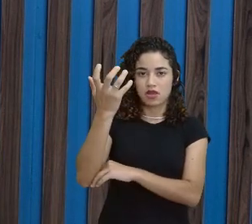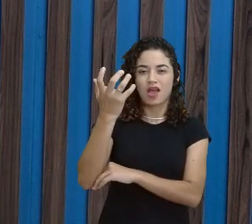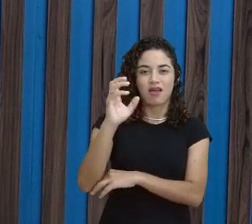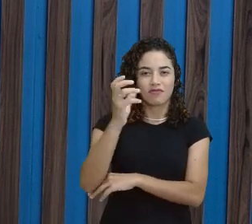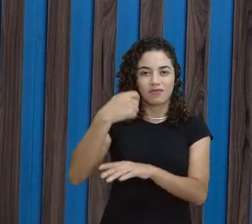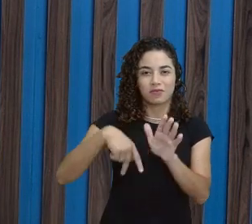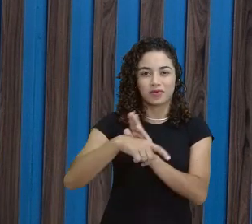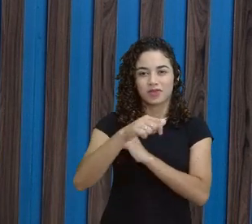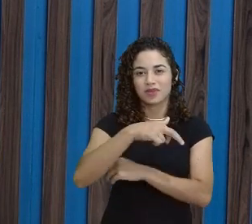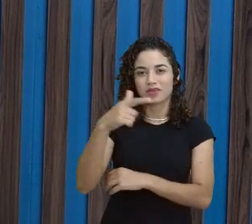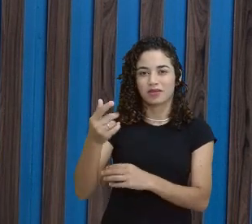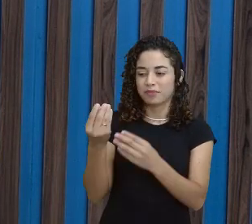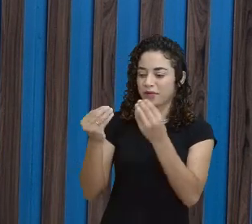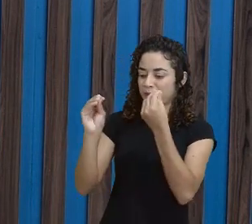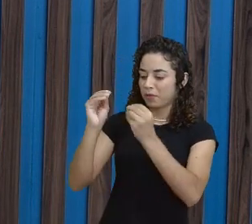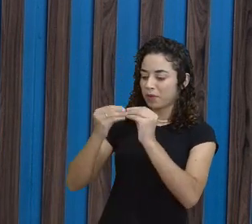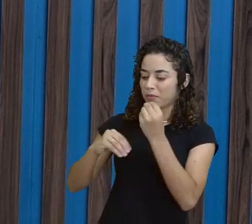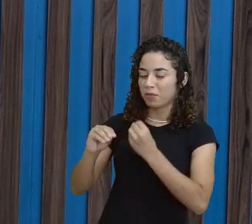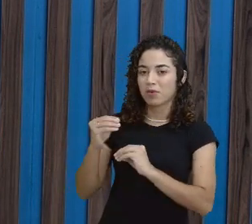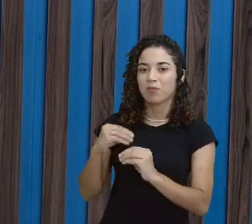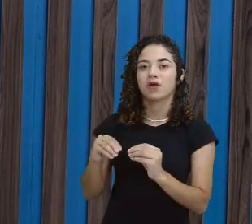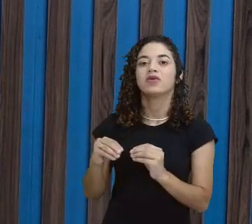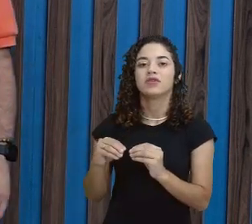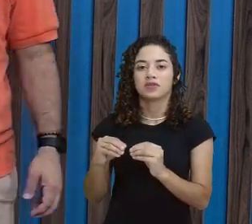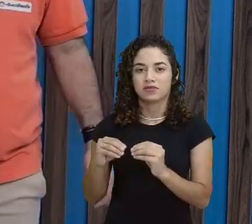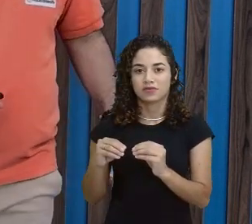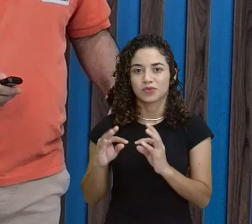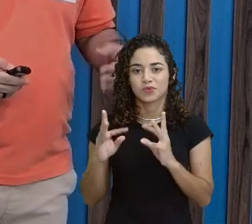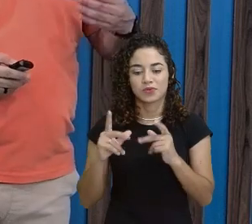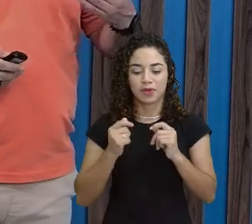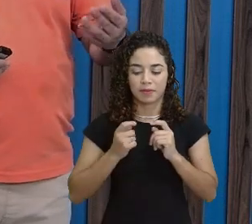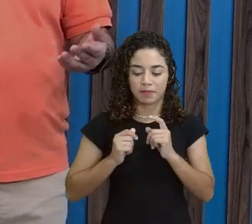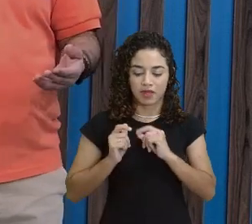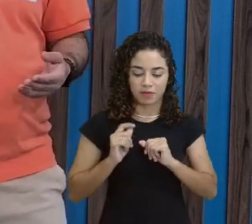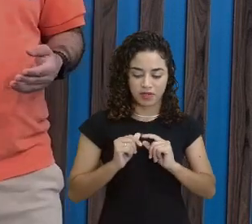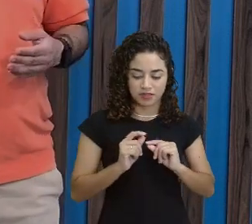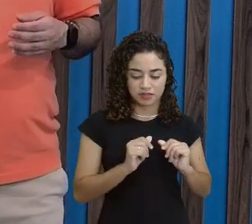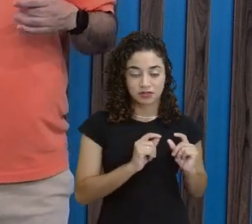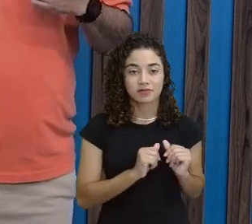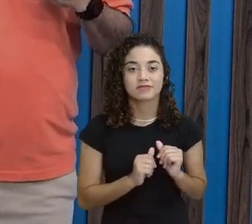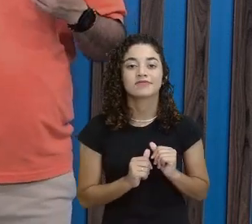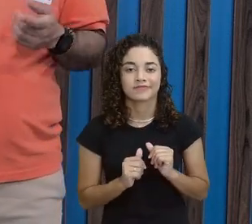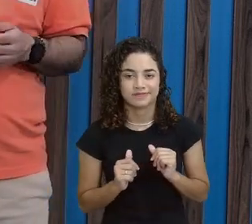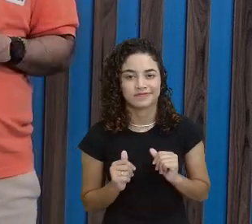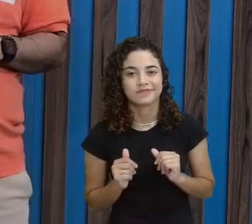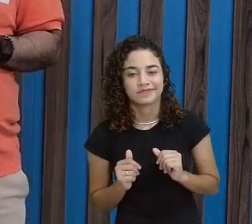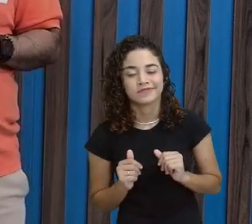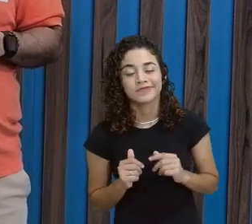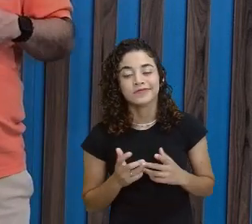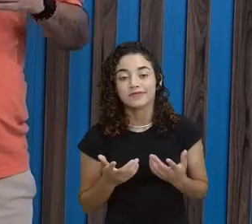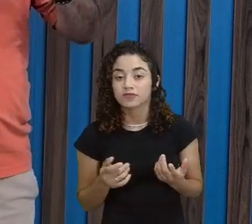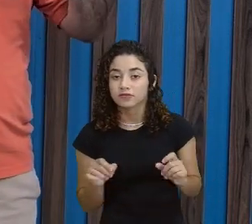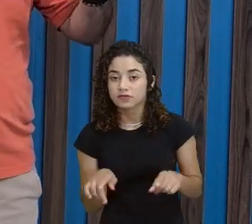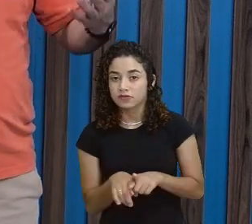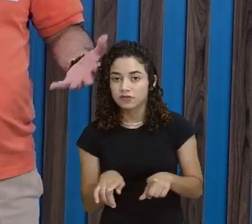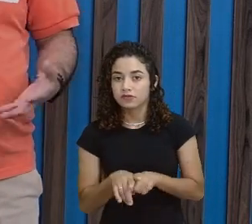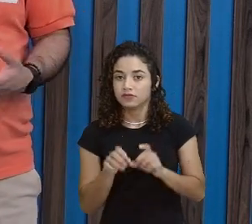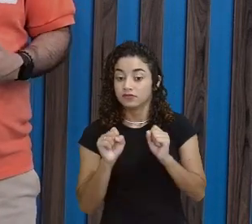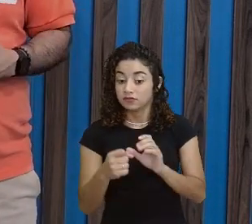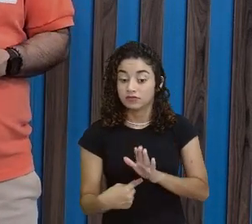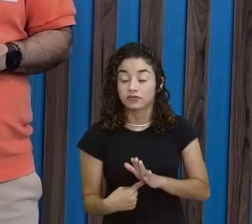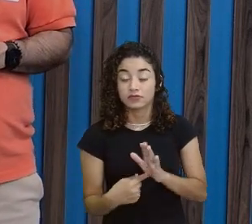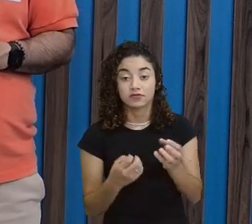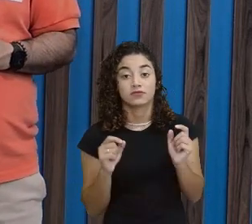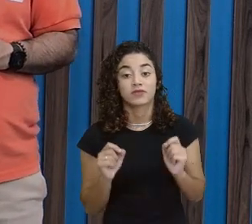Natal, pisca-pisca, guirlandas e presépios, né? Então, nesse sentido, vale ressaltar, né? Para quem tiver